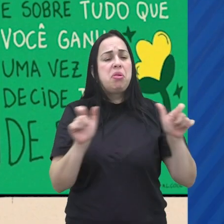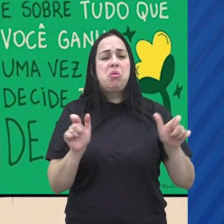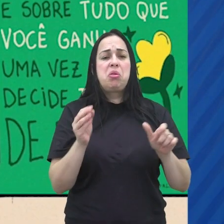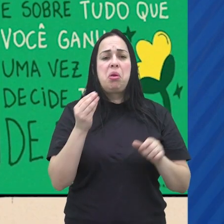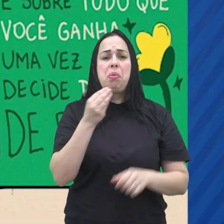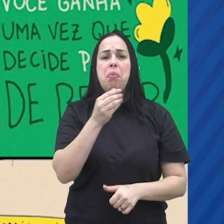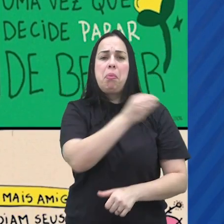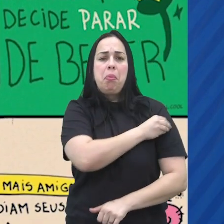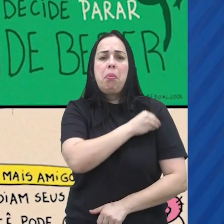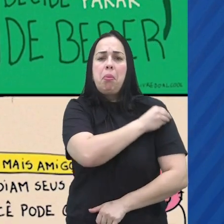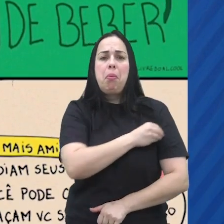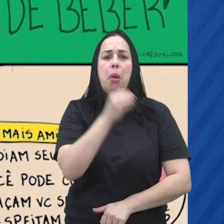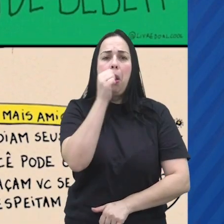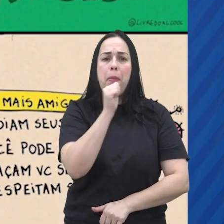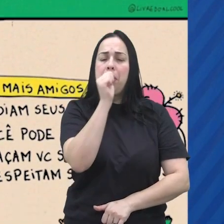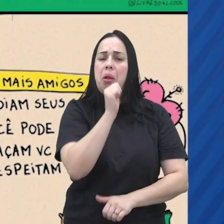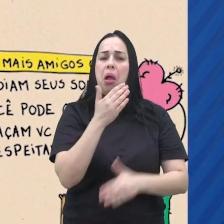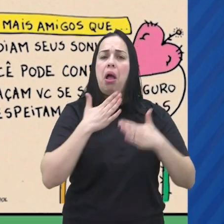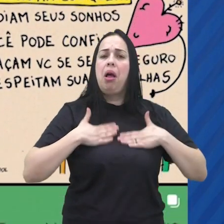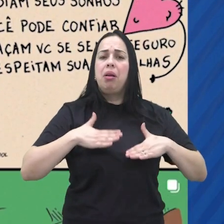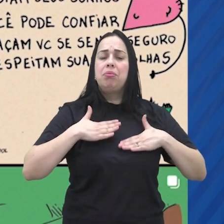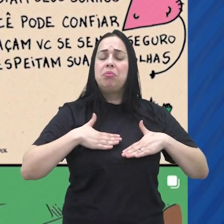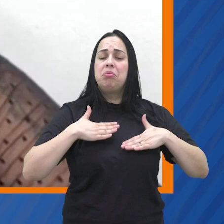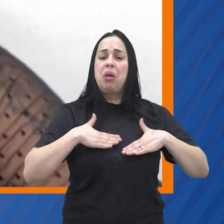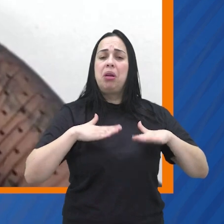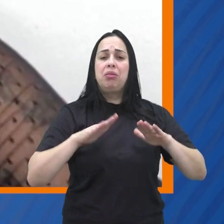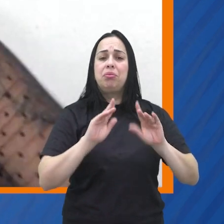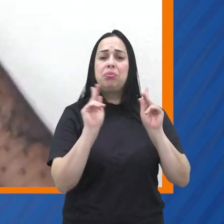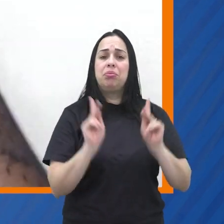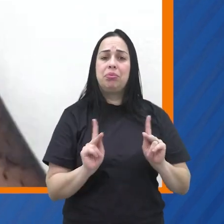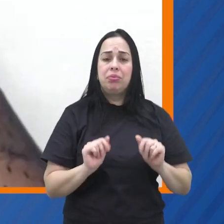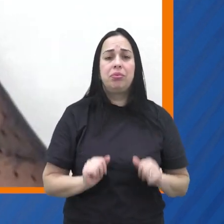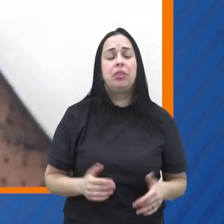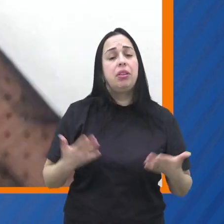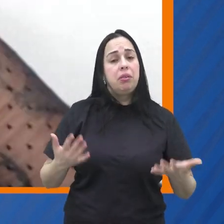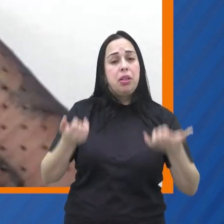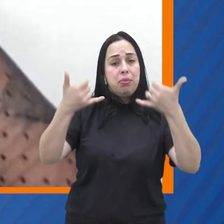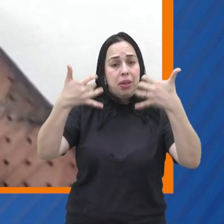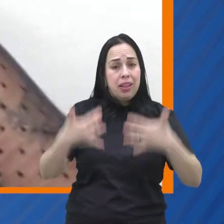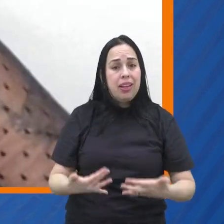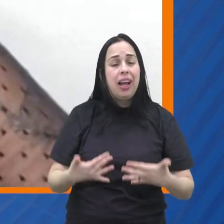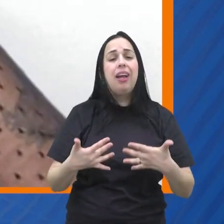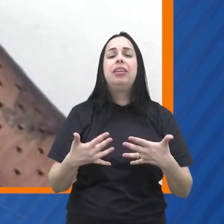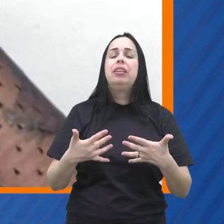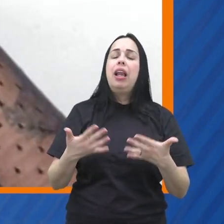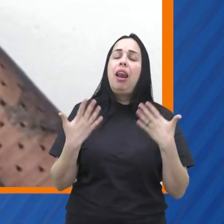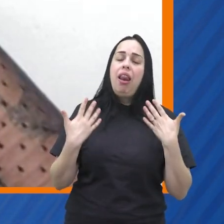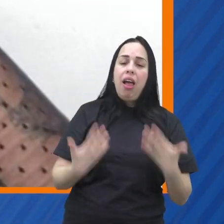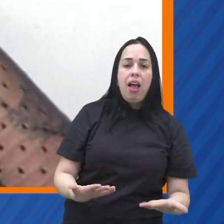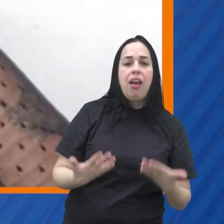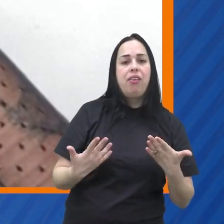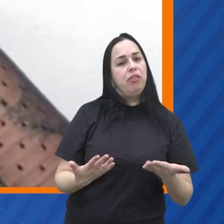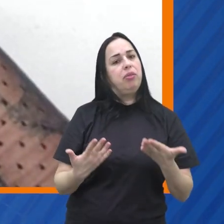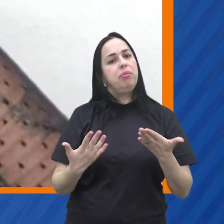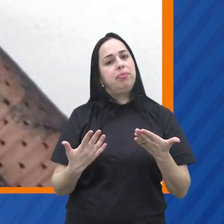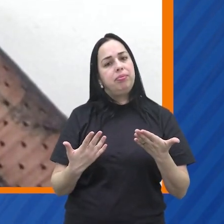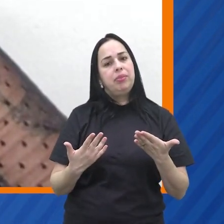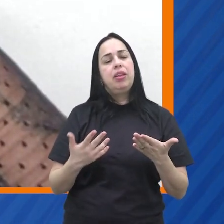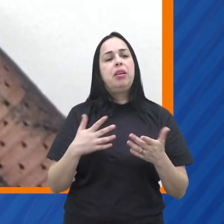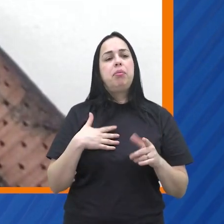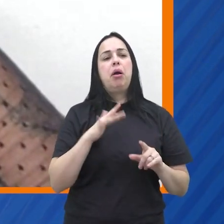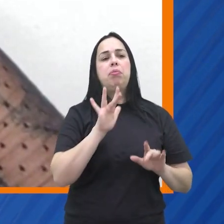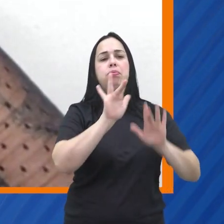uma página para normalizar a vida livre do álcool. Conseguindo falar sobre isso de uma forma mais leve,